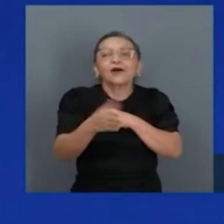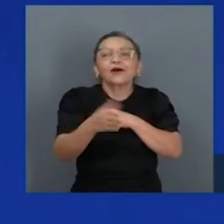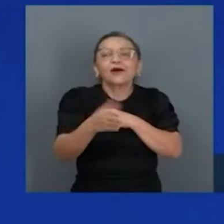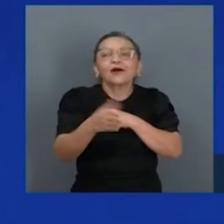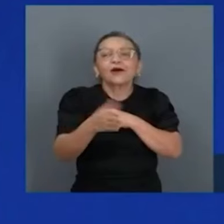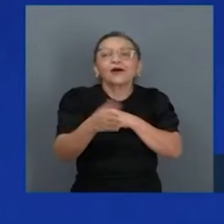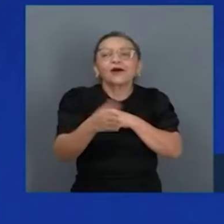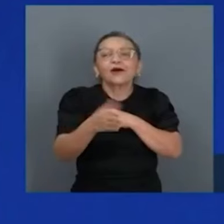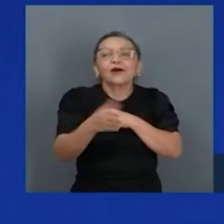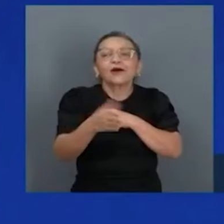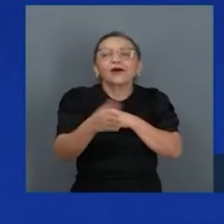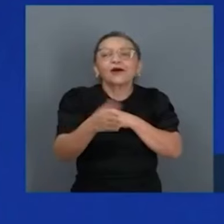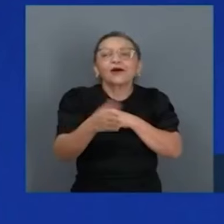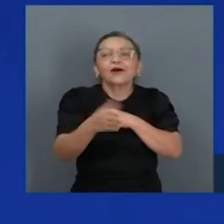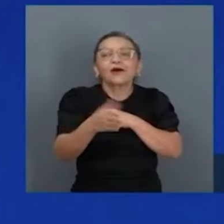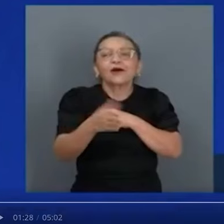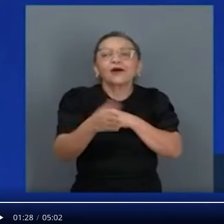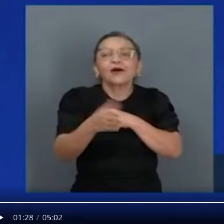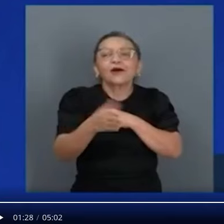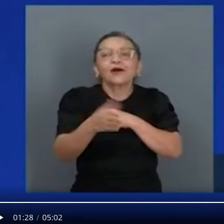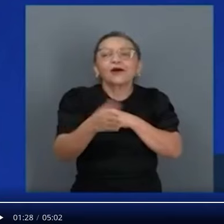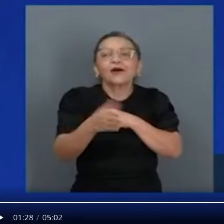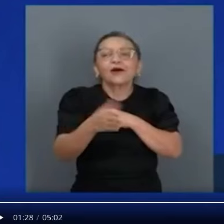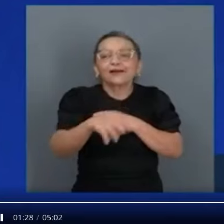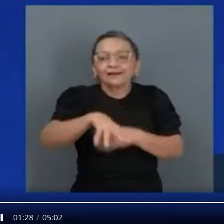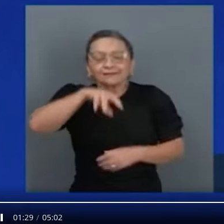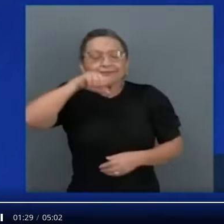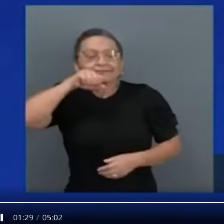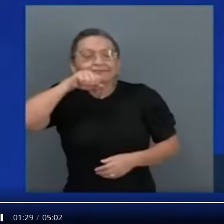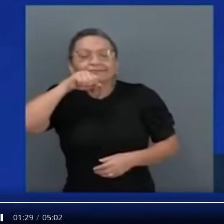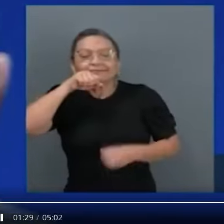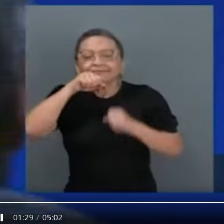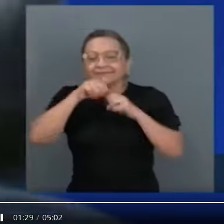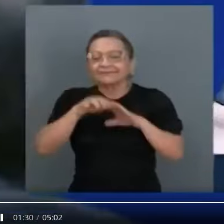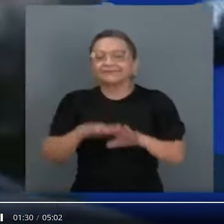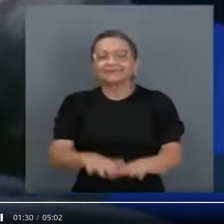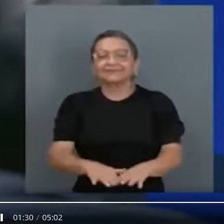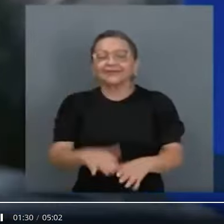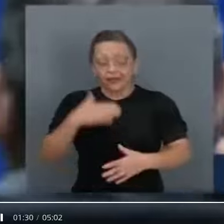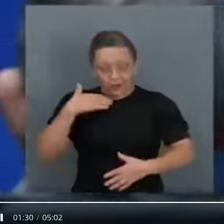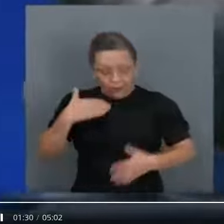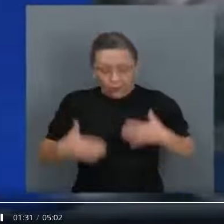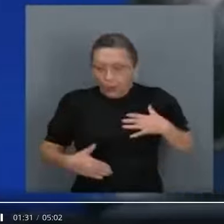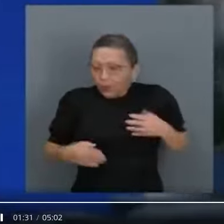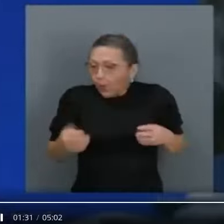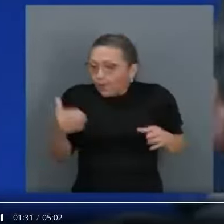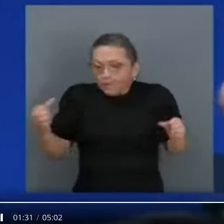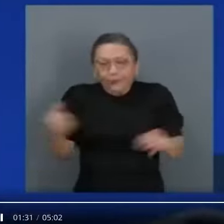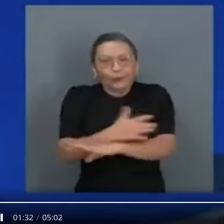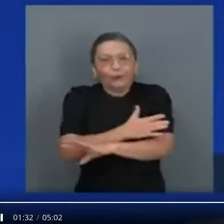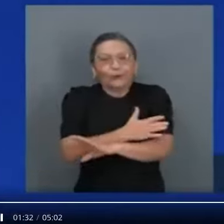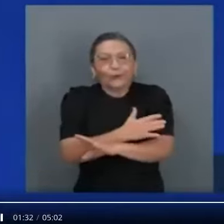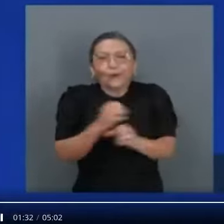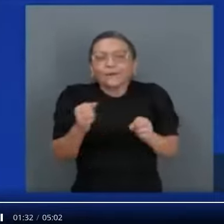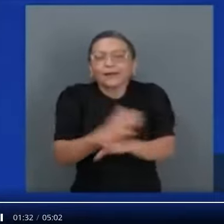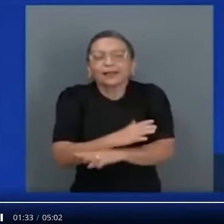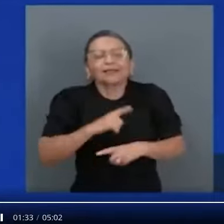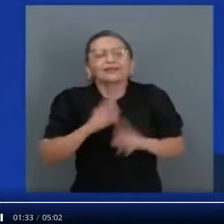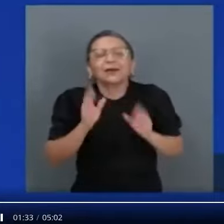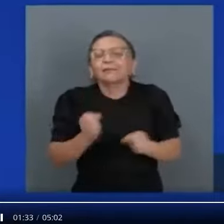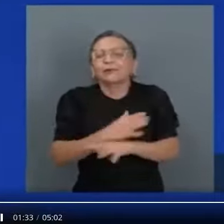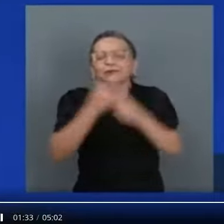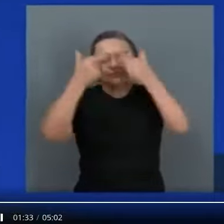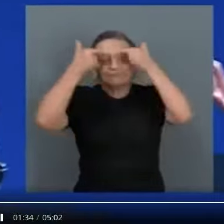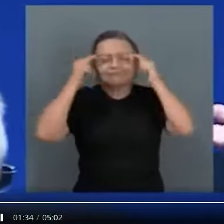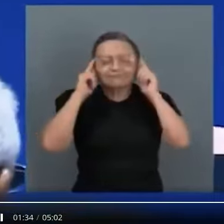deseja, vem com nós. Ó, respira o ar fresco. Meu corpo está praticamente formado. Tem até sobrancelhas.